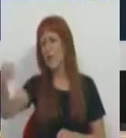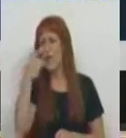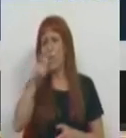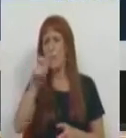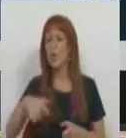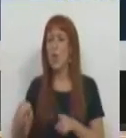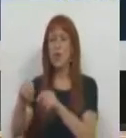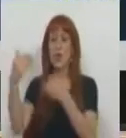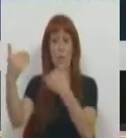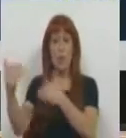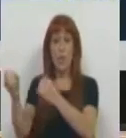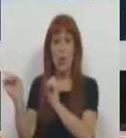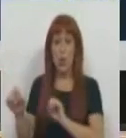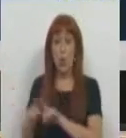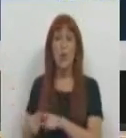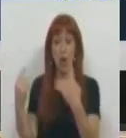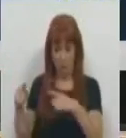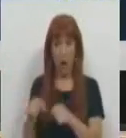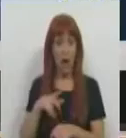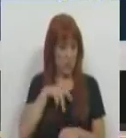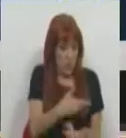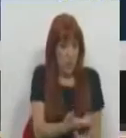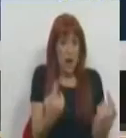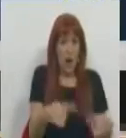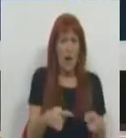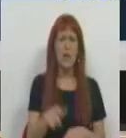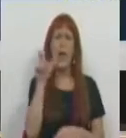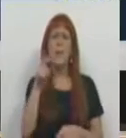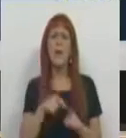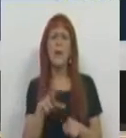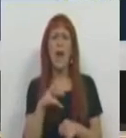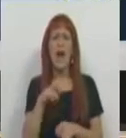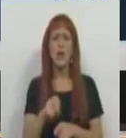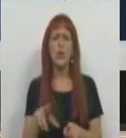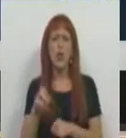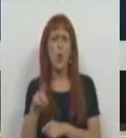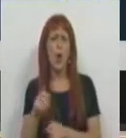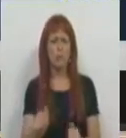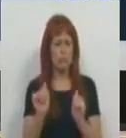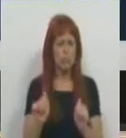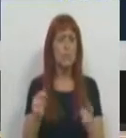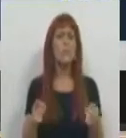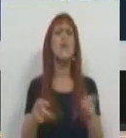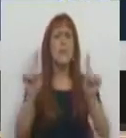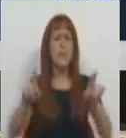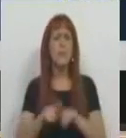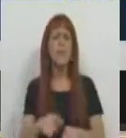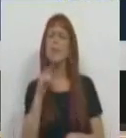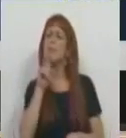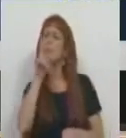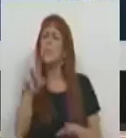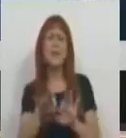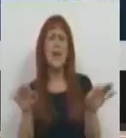território onde não haja os constrangimentos que existem no nosso. As palavras de Carlos Coelho são certeiras e são também o eco